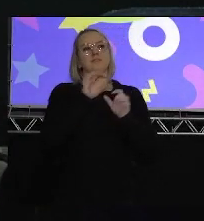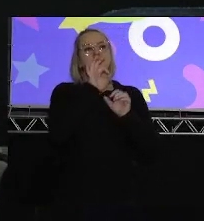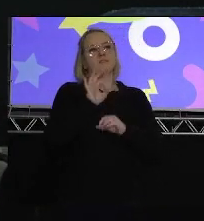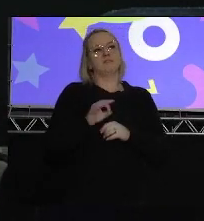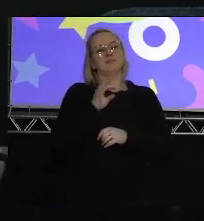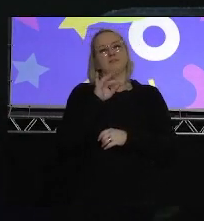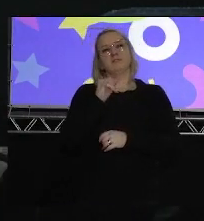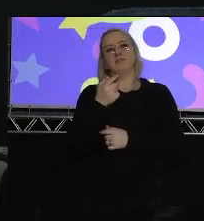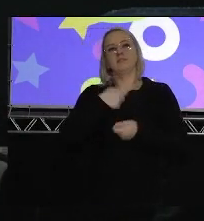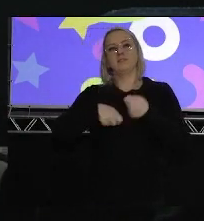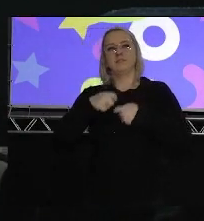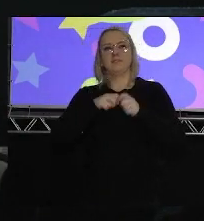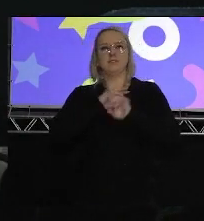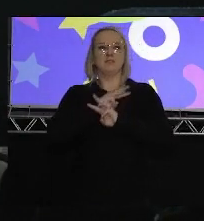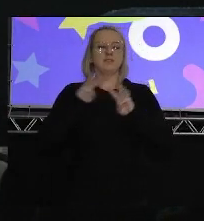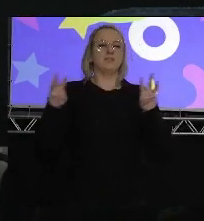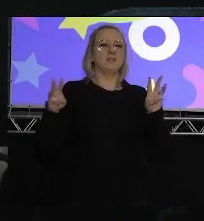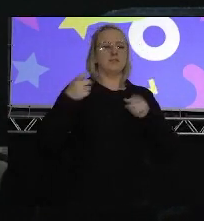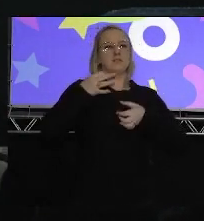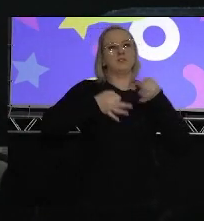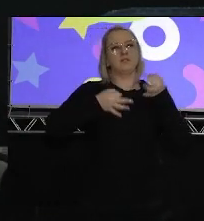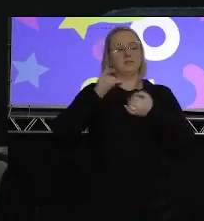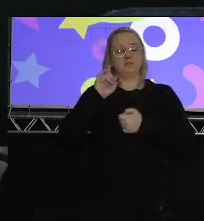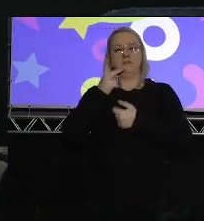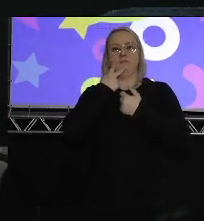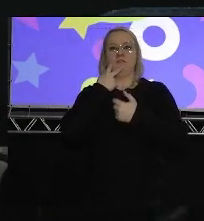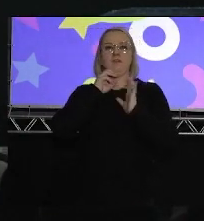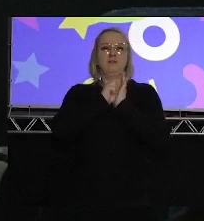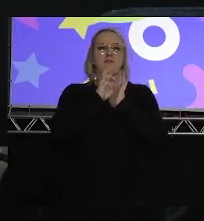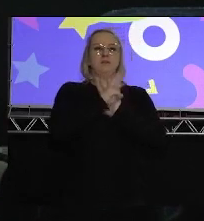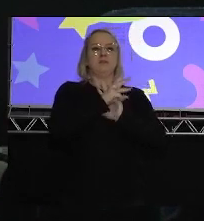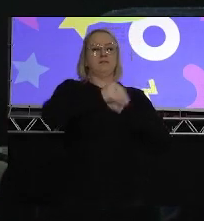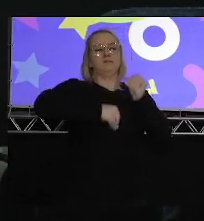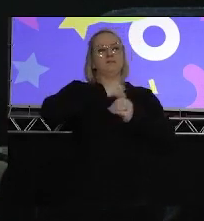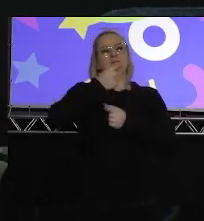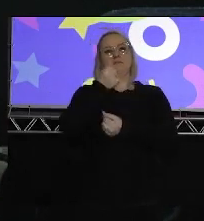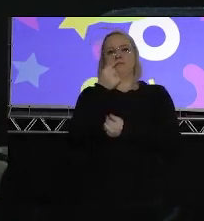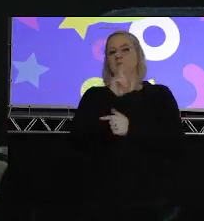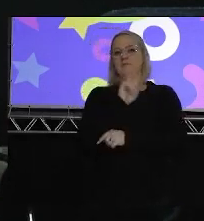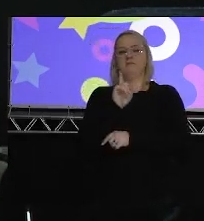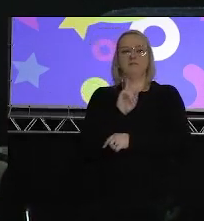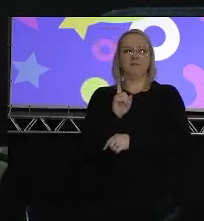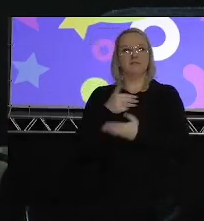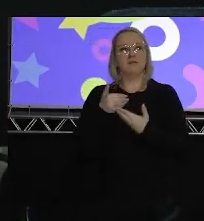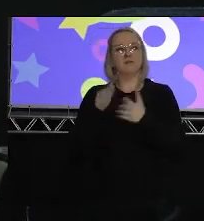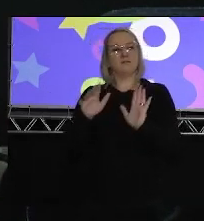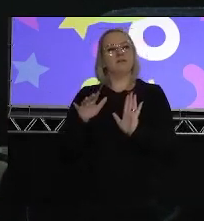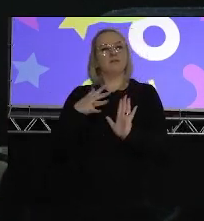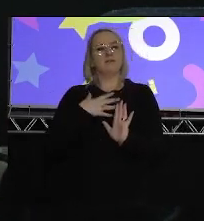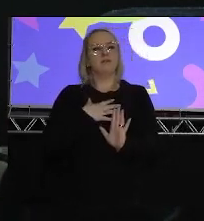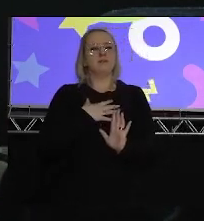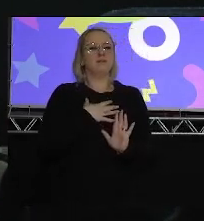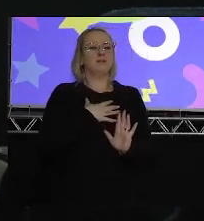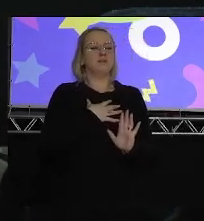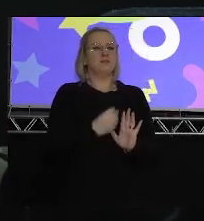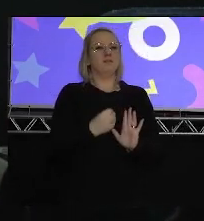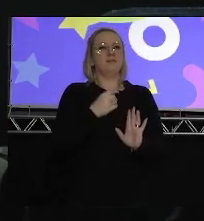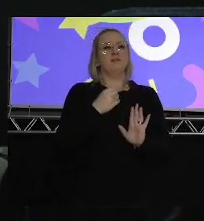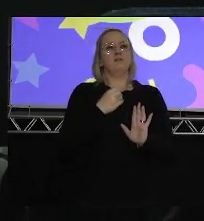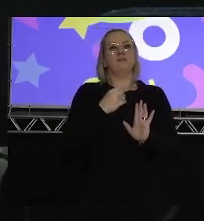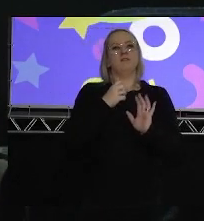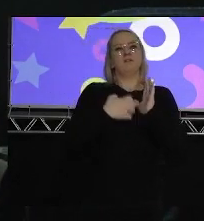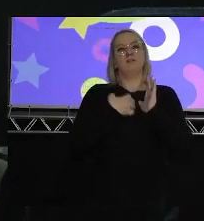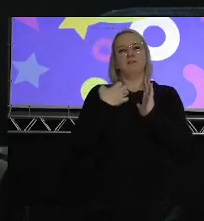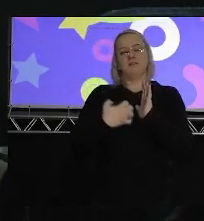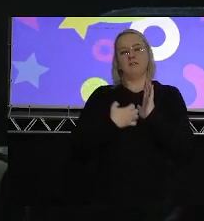TI, administrativo, marketing, jurídico. Não é só fazer um software que envolve um monte de gente. Para abrir uma filial, envolve uma calhamaço de gente. Aí